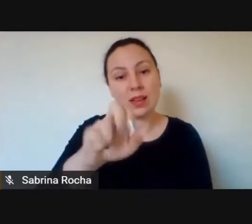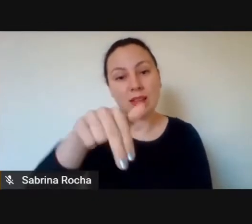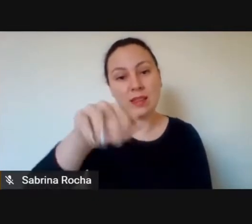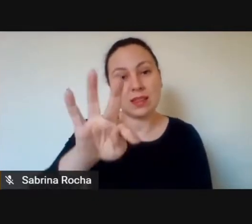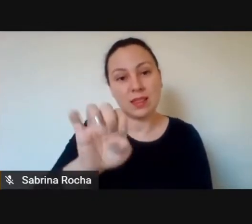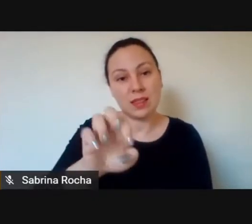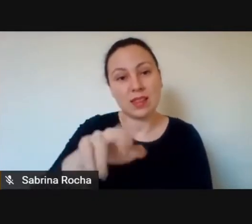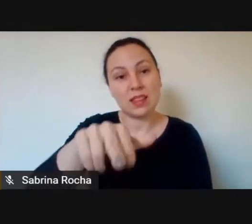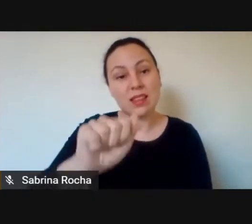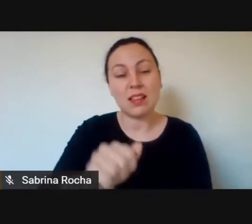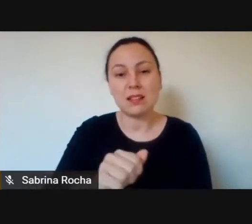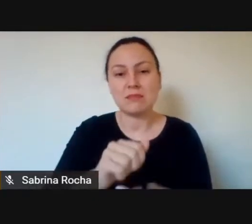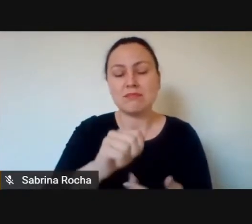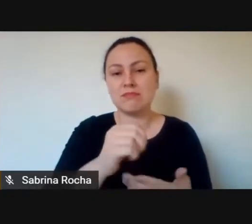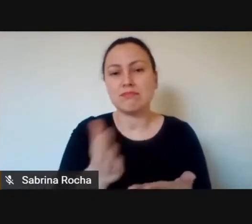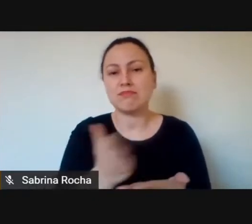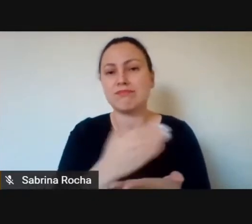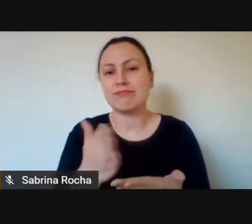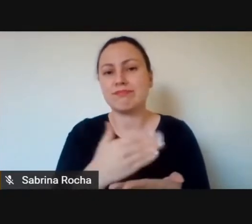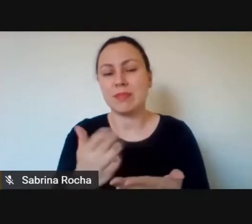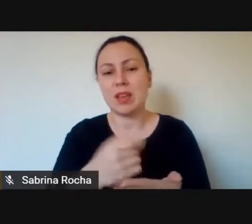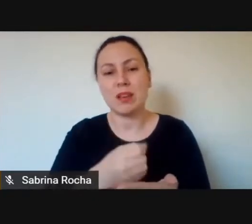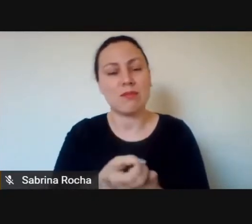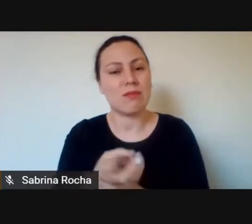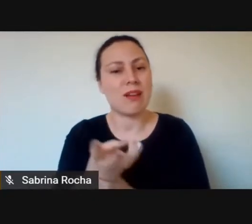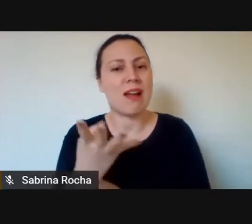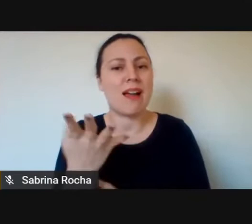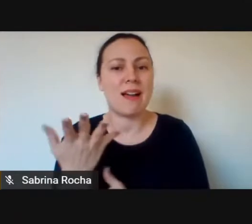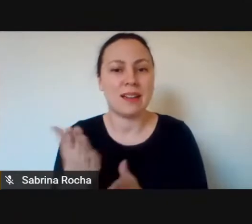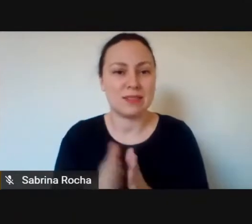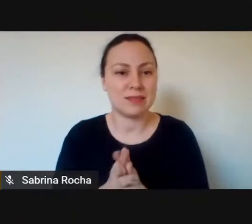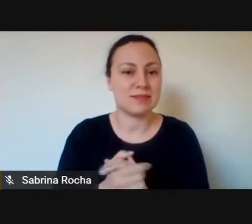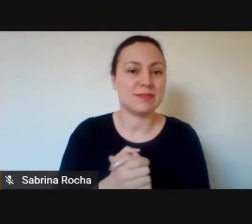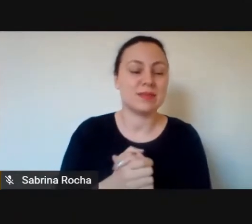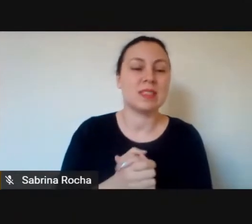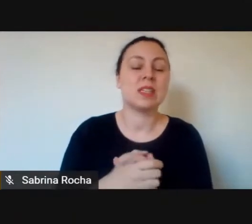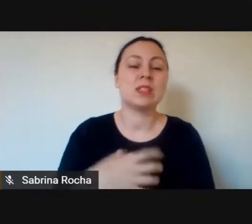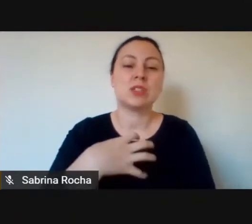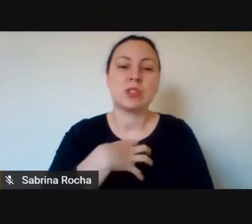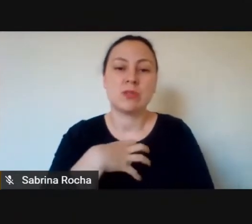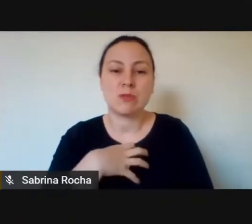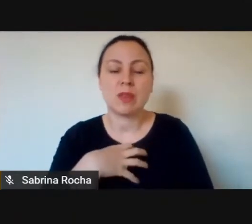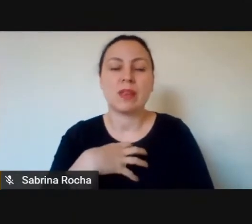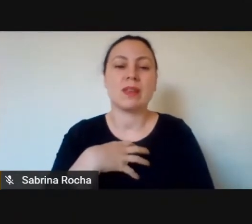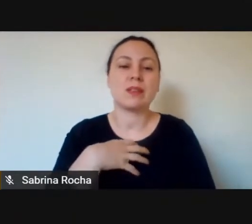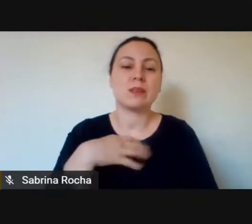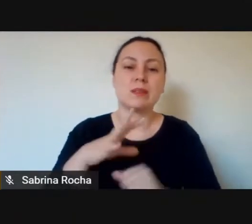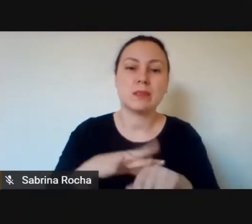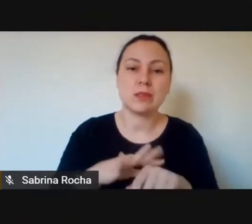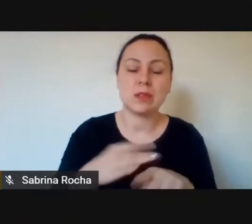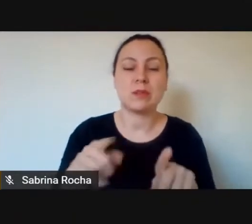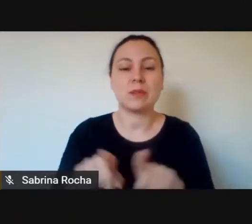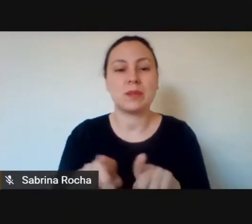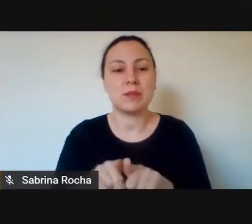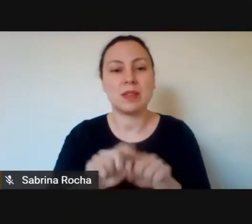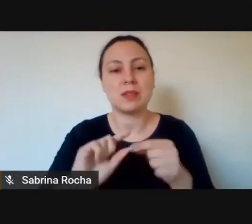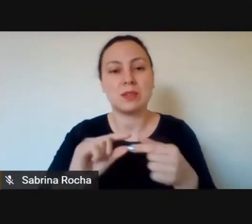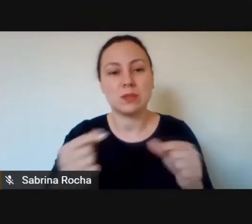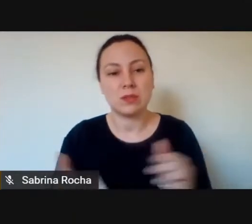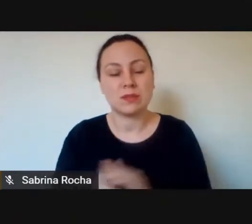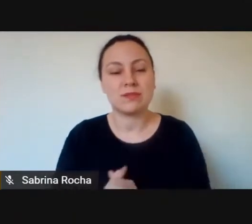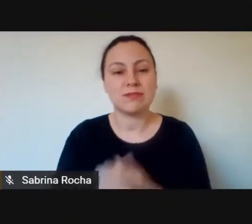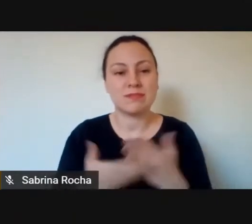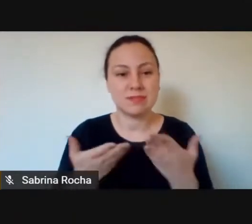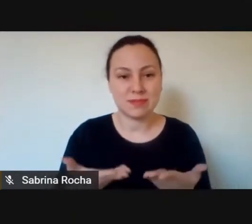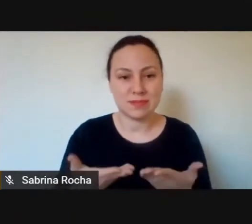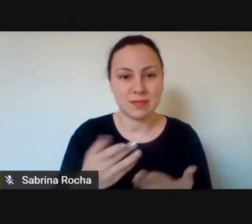Intimidade e Mal-Estar, Sofrimento e Sintoma, e Estrutura e Constituição da Clínica Psicanalítica. E com isso eu passo a palavra